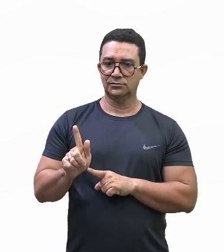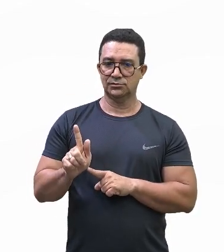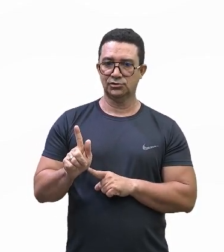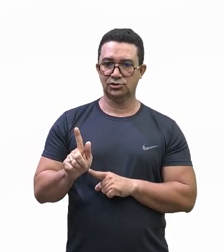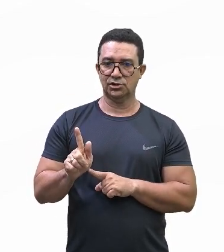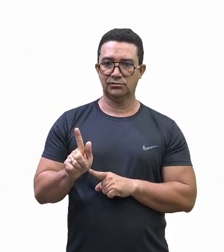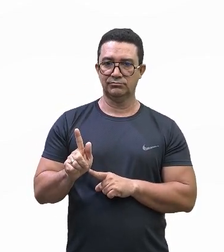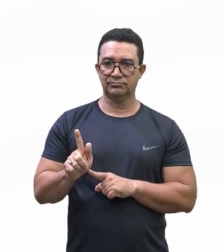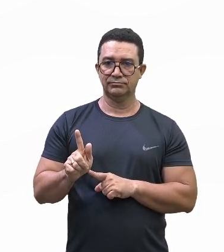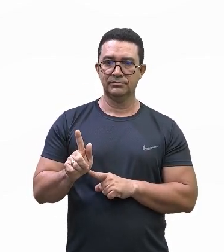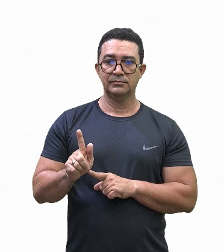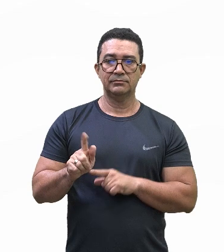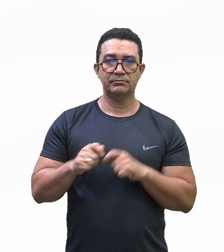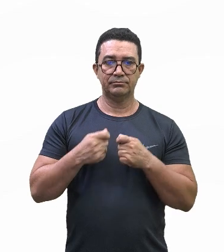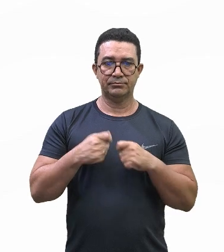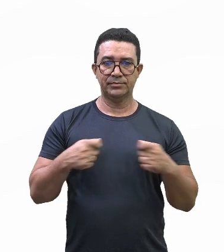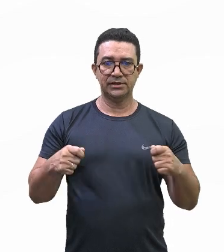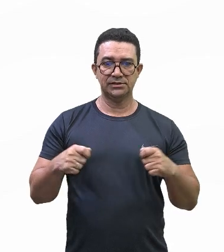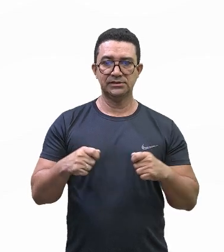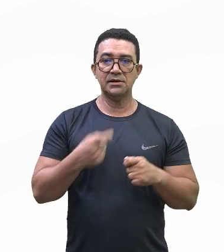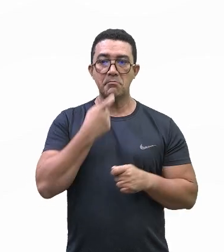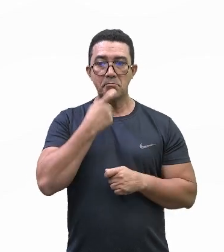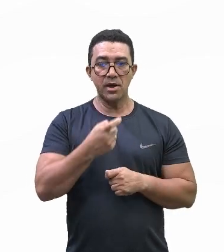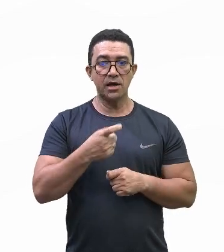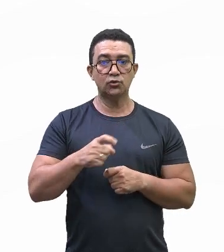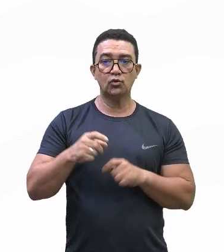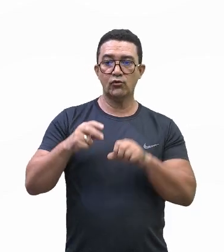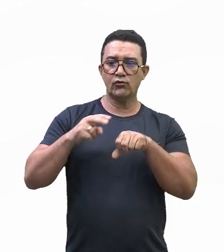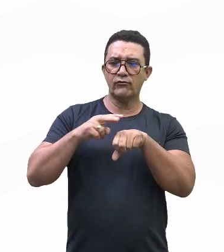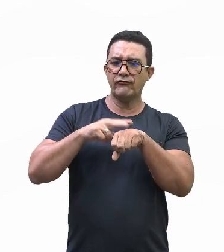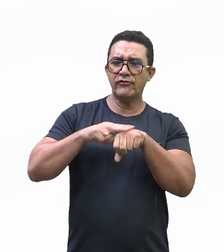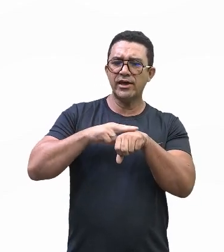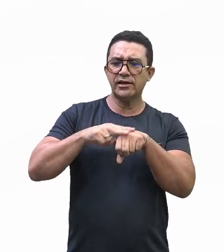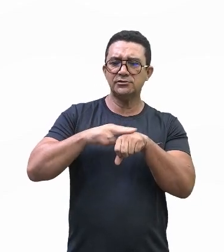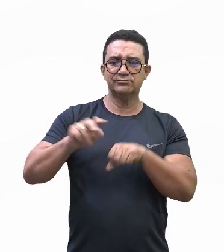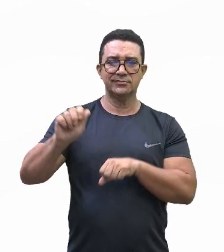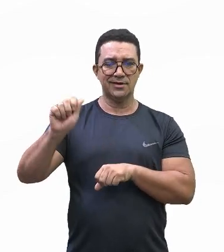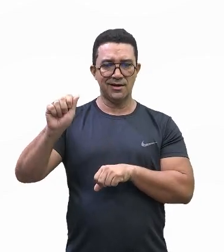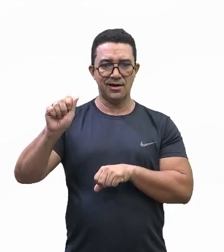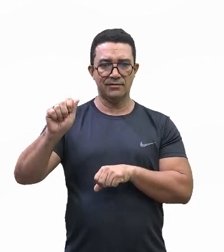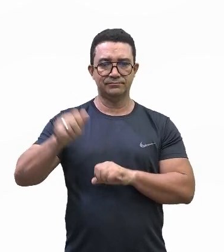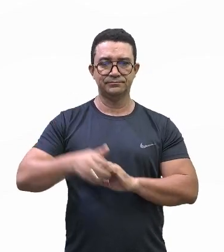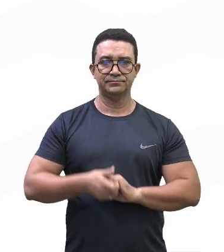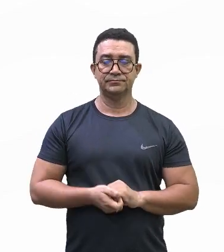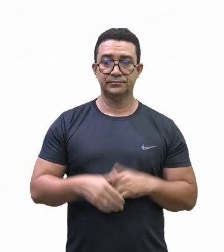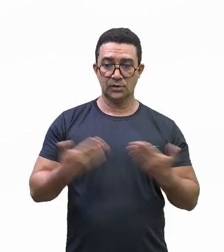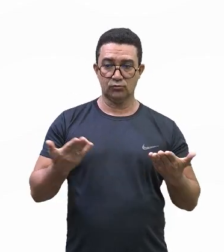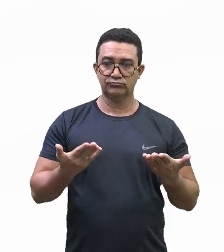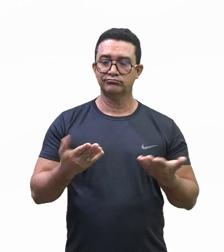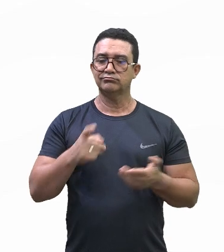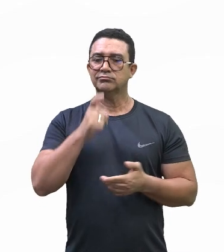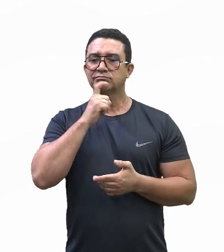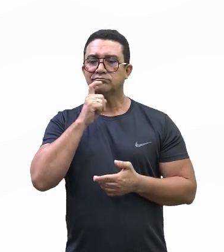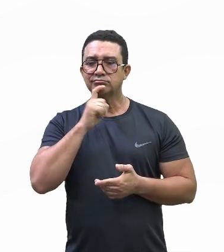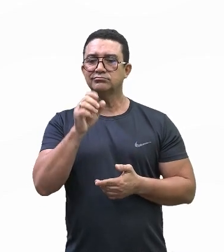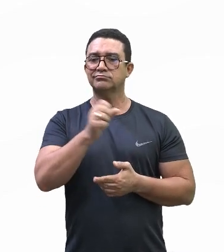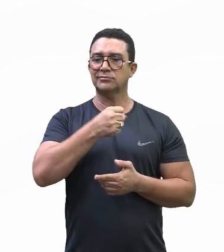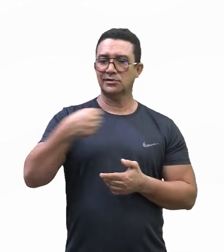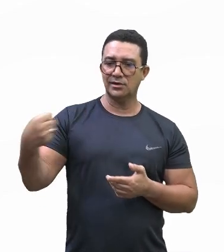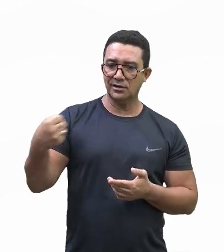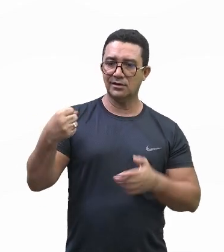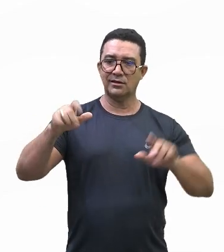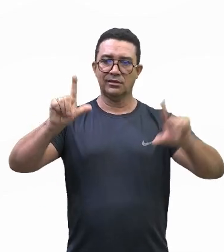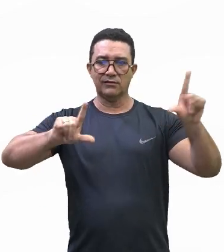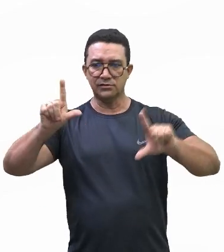lá em cima, bem pertinho do A, do verdinho. Então, quer dizer que esse refrigerador, ou essa televisão, ou